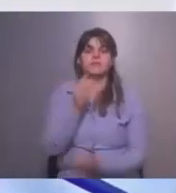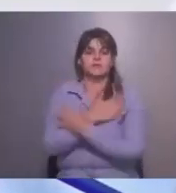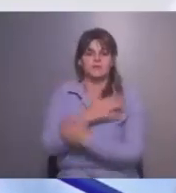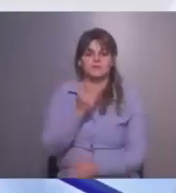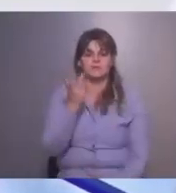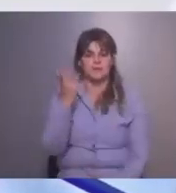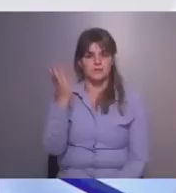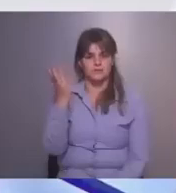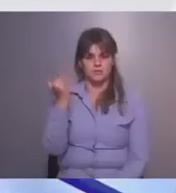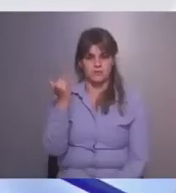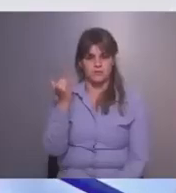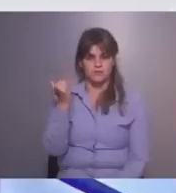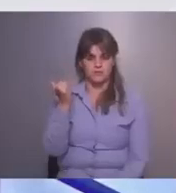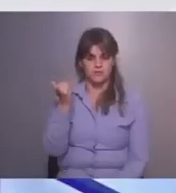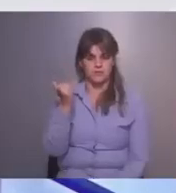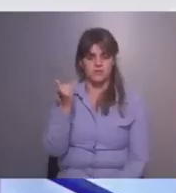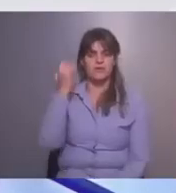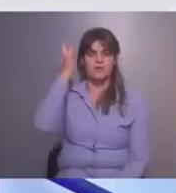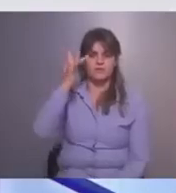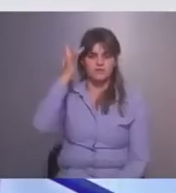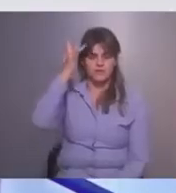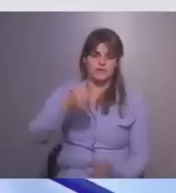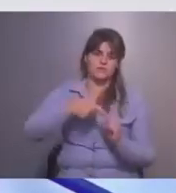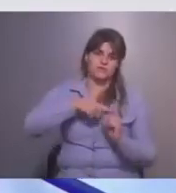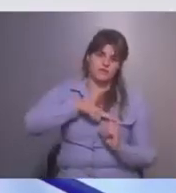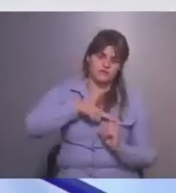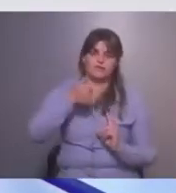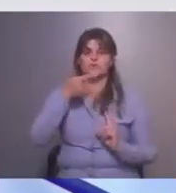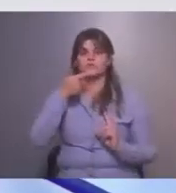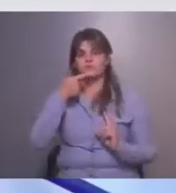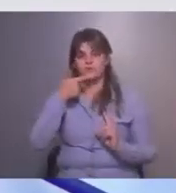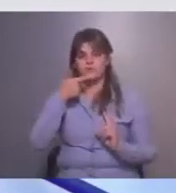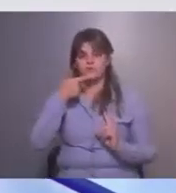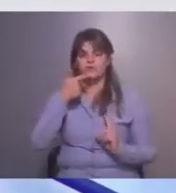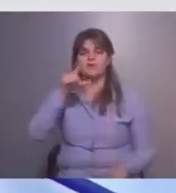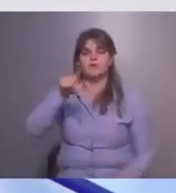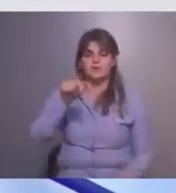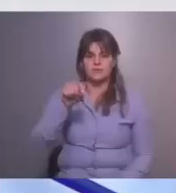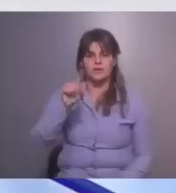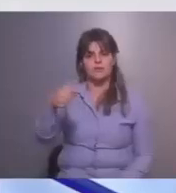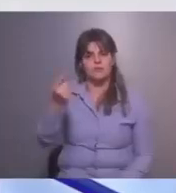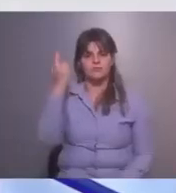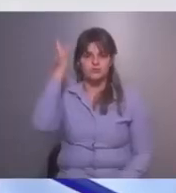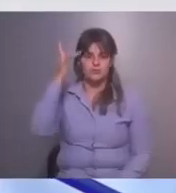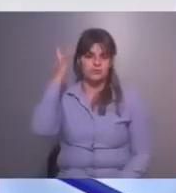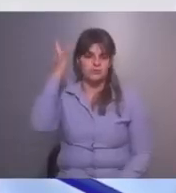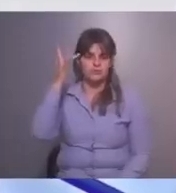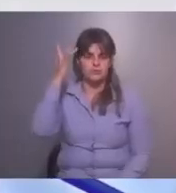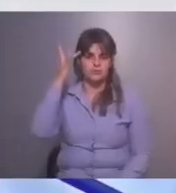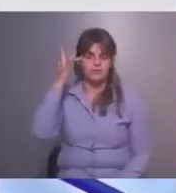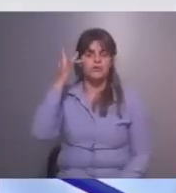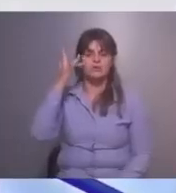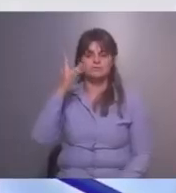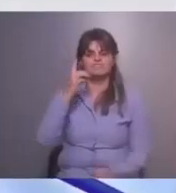bem-aventurados apóstolos, os santos Francisco e Jacinta Marta, e todos os santos que desde